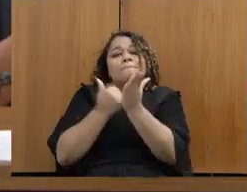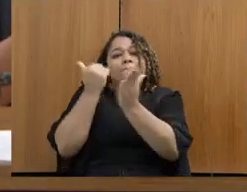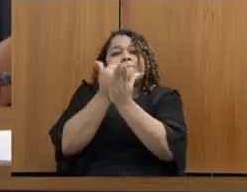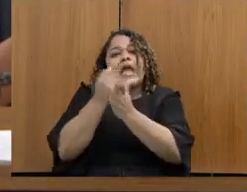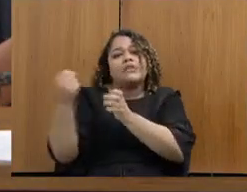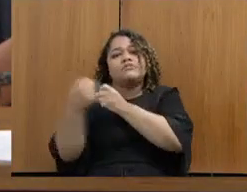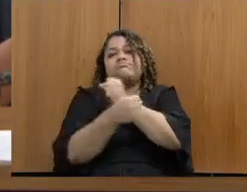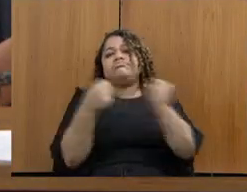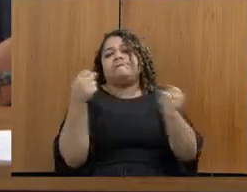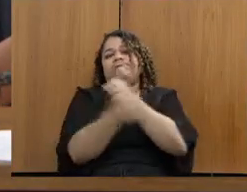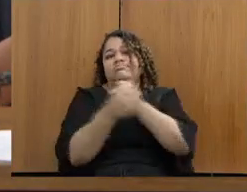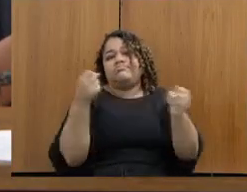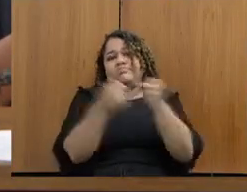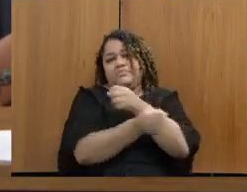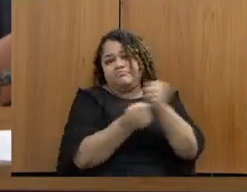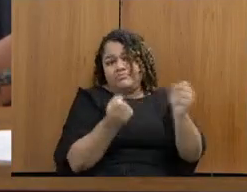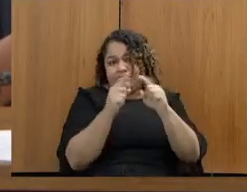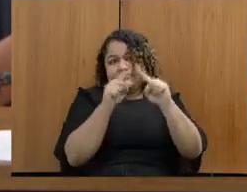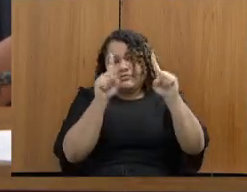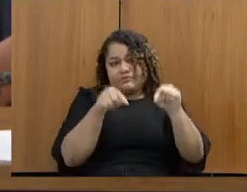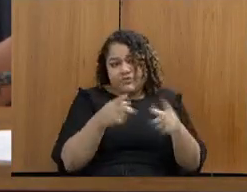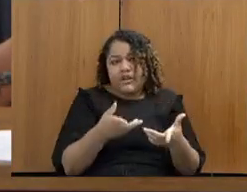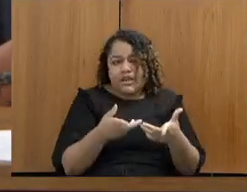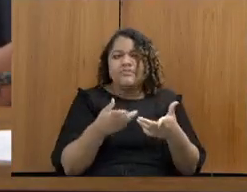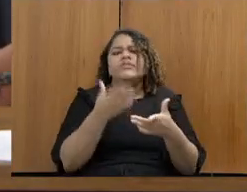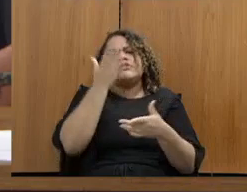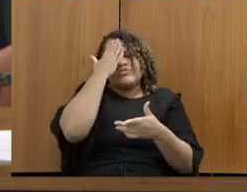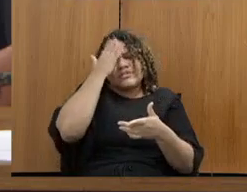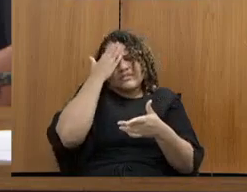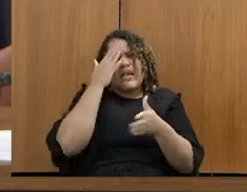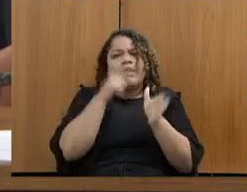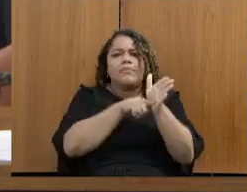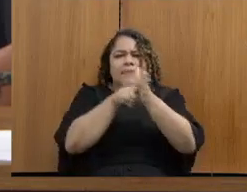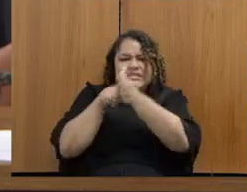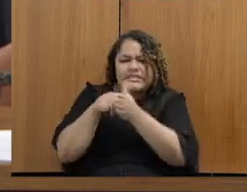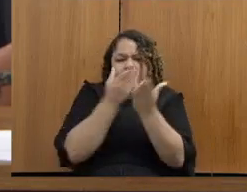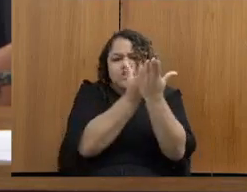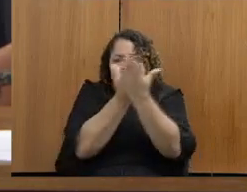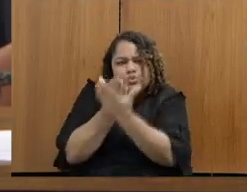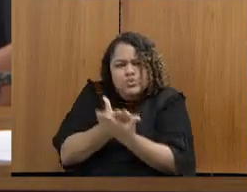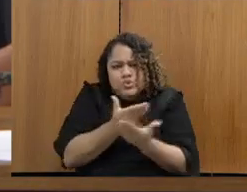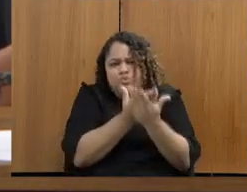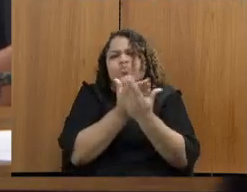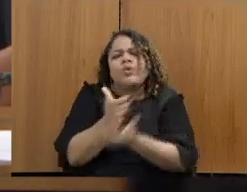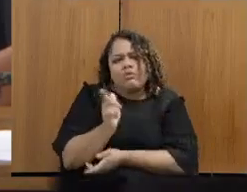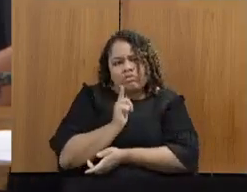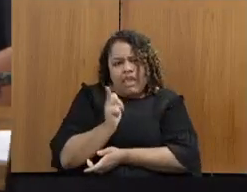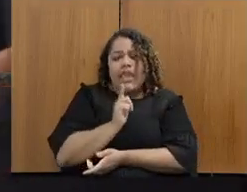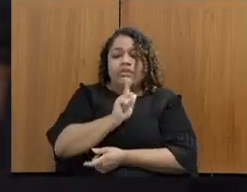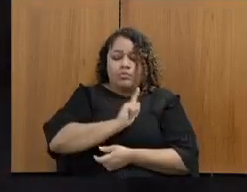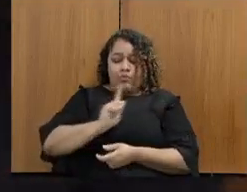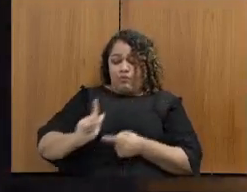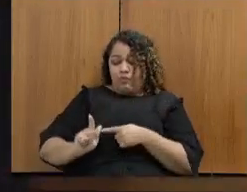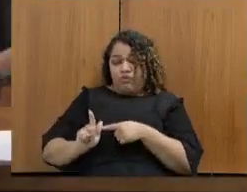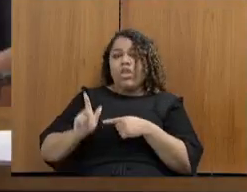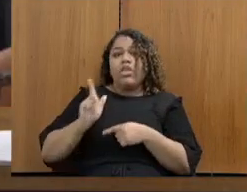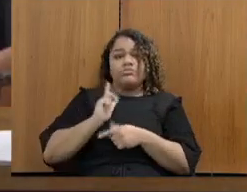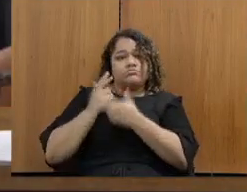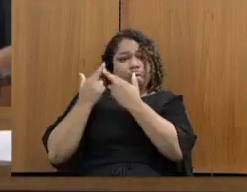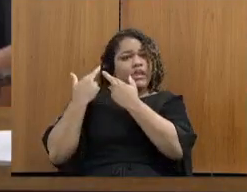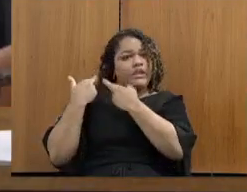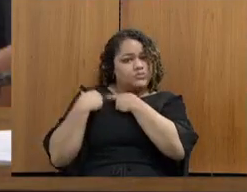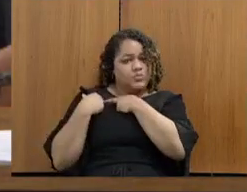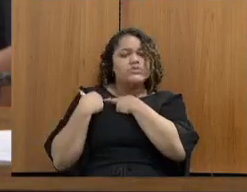nós sabemos que os estudos que os levantamentos estão sendo feitos eu falo que o governo tem tido muita responsabilidade na condução